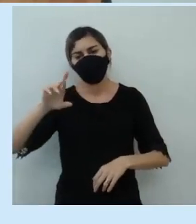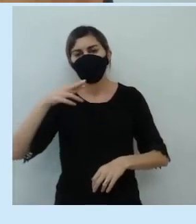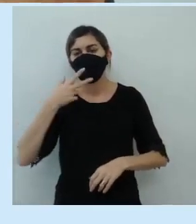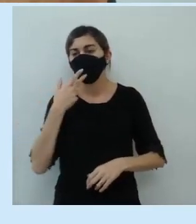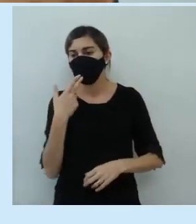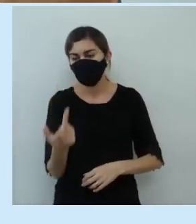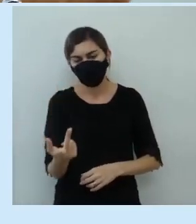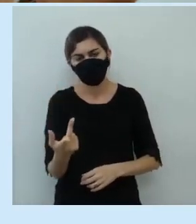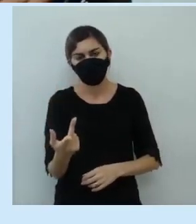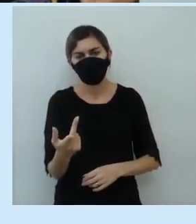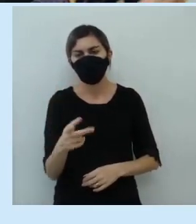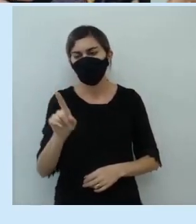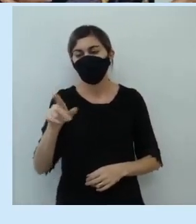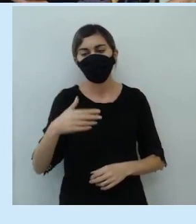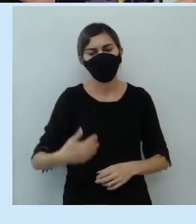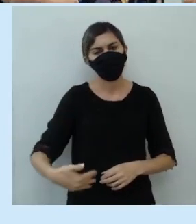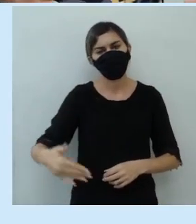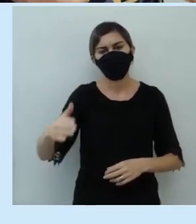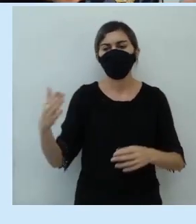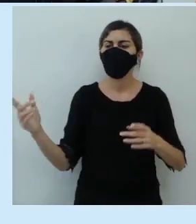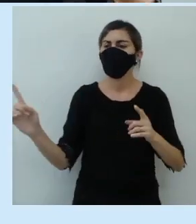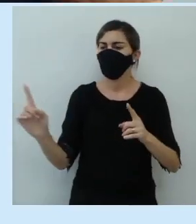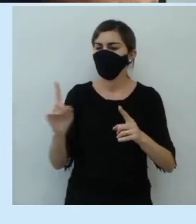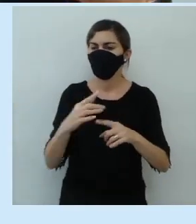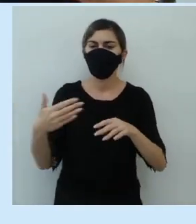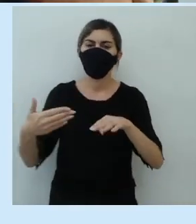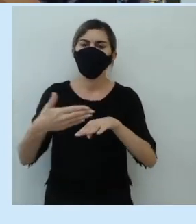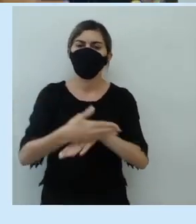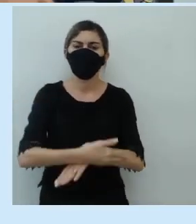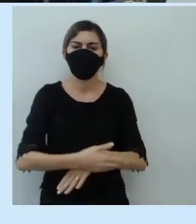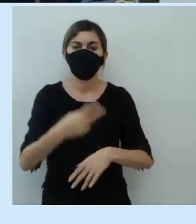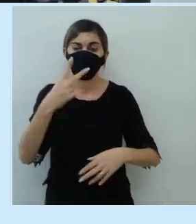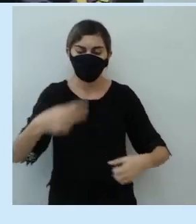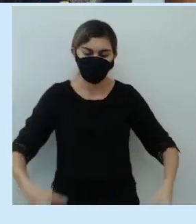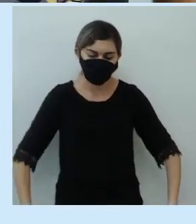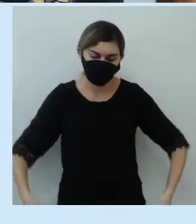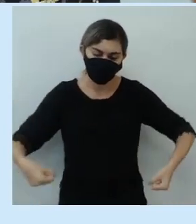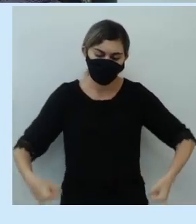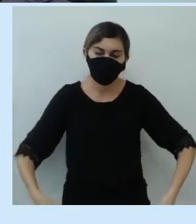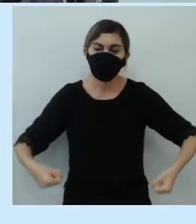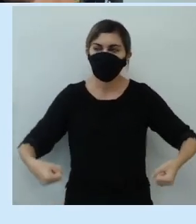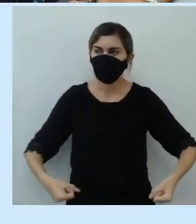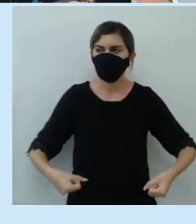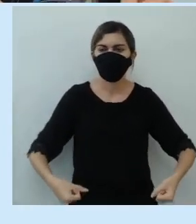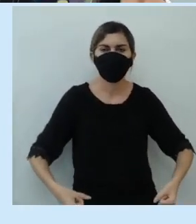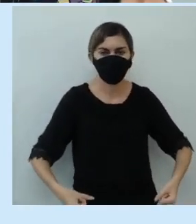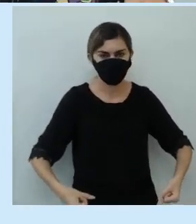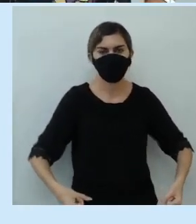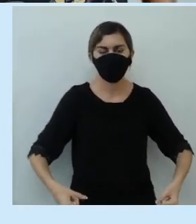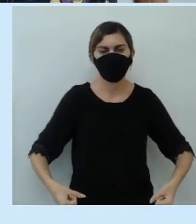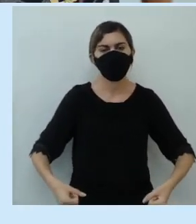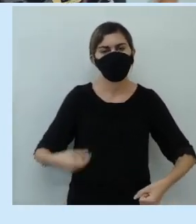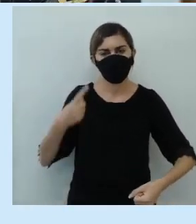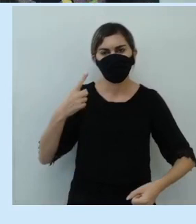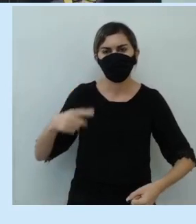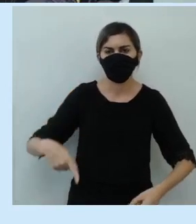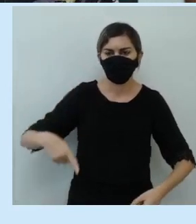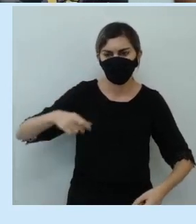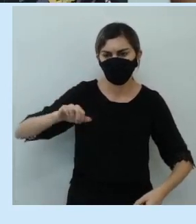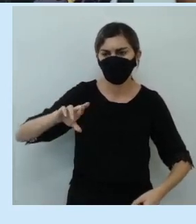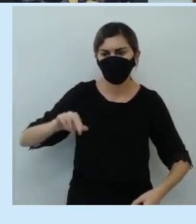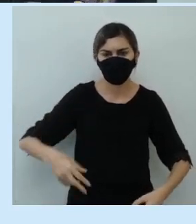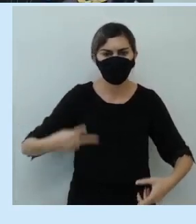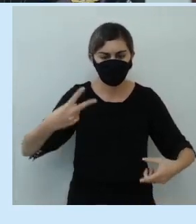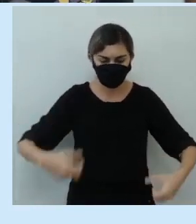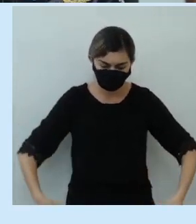fala, ele vai entrando na frente com 2 malas grandes. Você já imaginou a cena aí agora? Lá vem Pedro, com